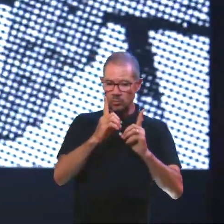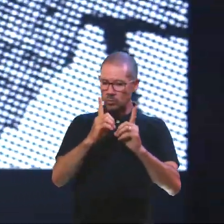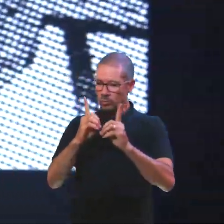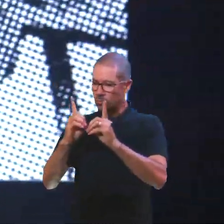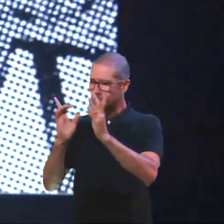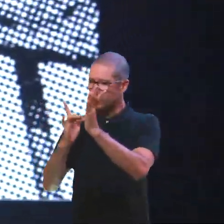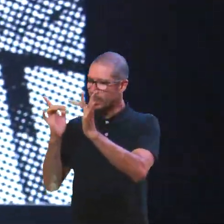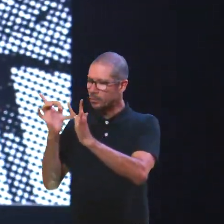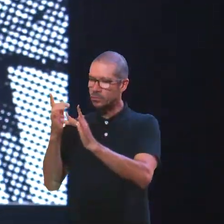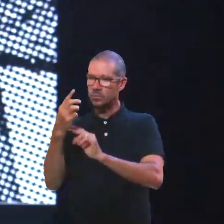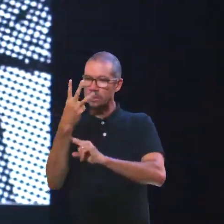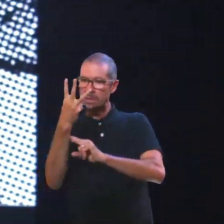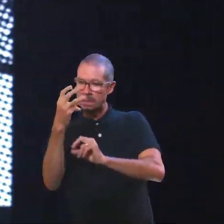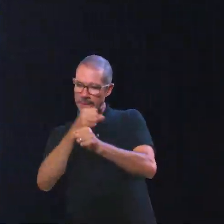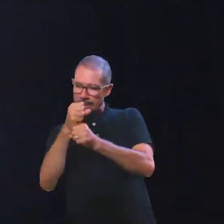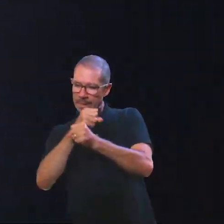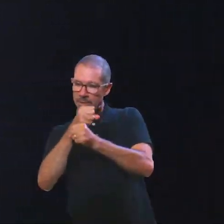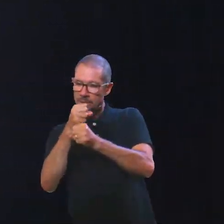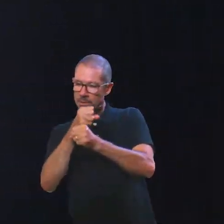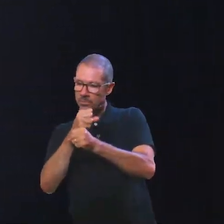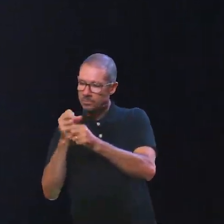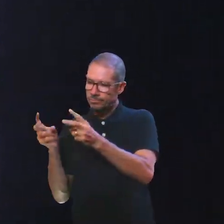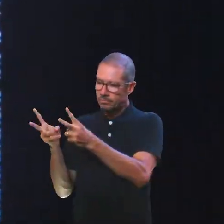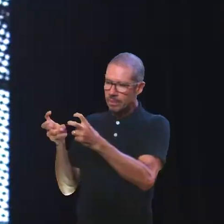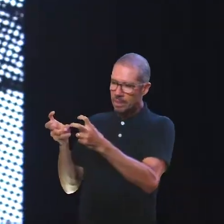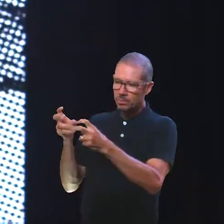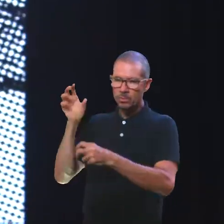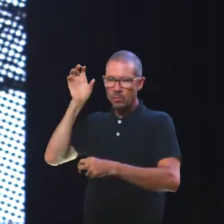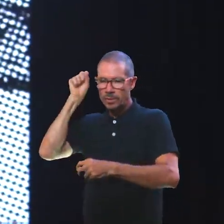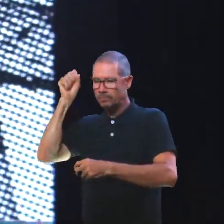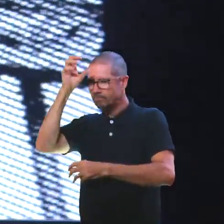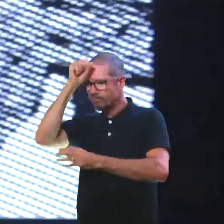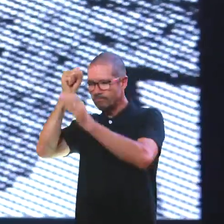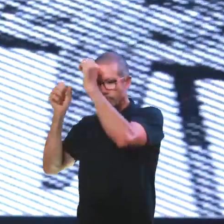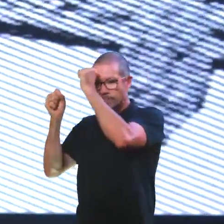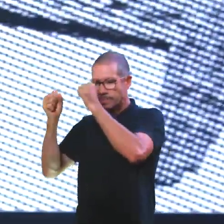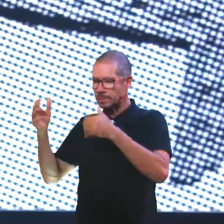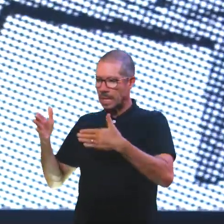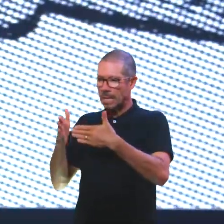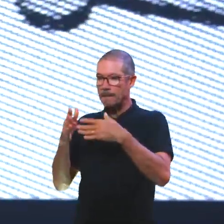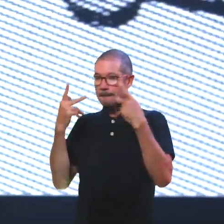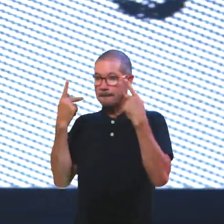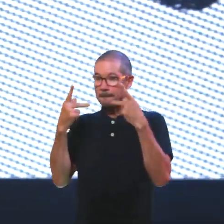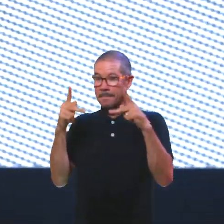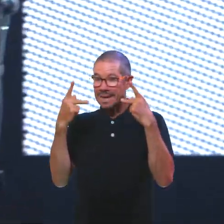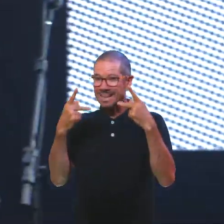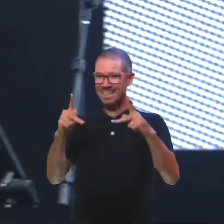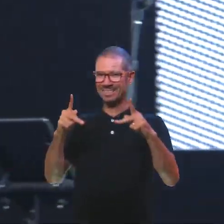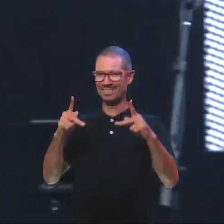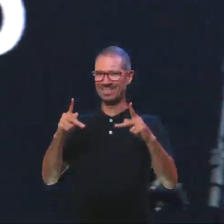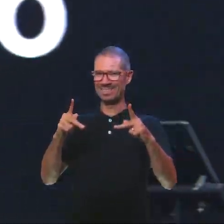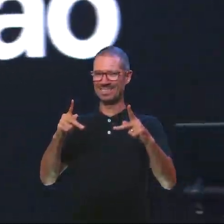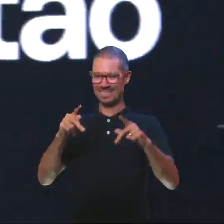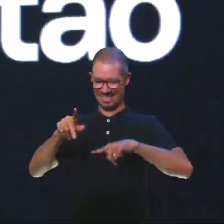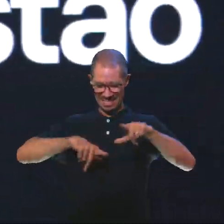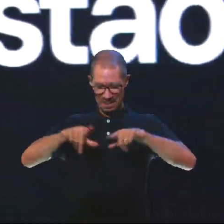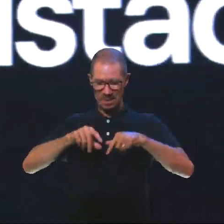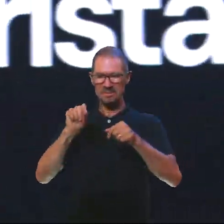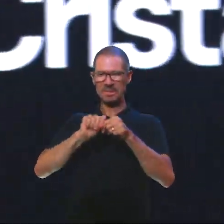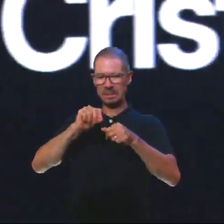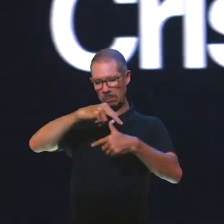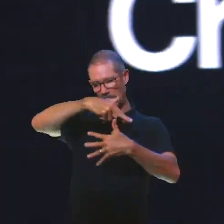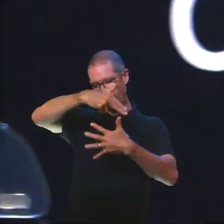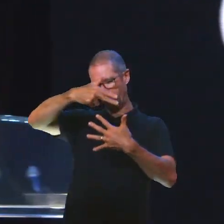Jesus, 3 anos, vendo, ouvindo, até pregando, trabalhando e fazendo